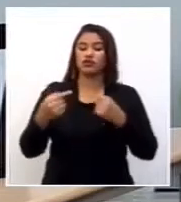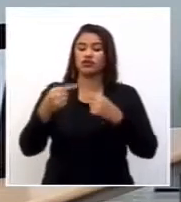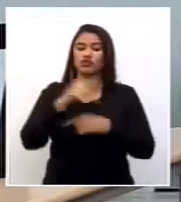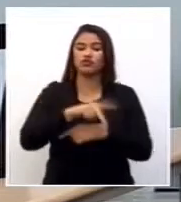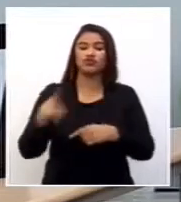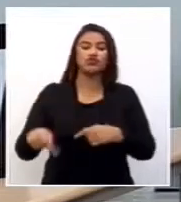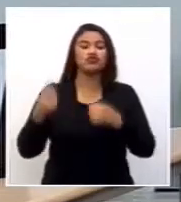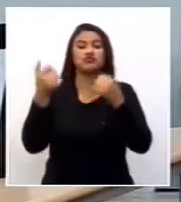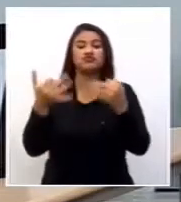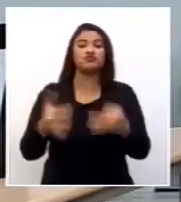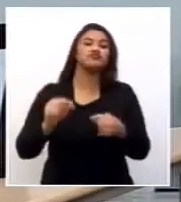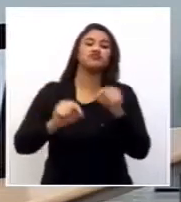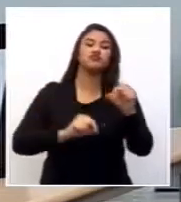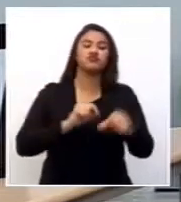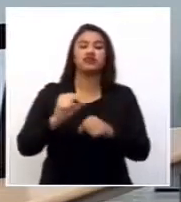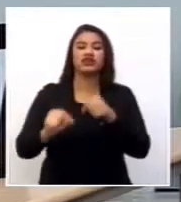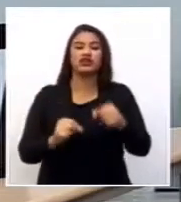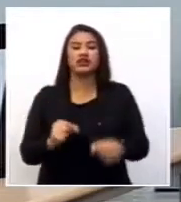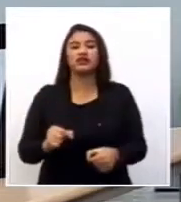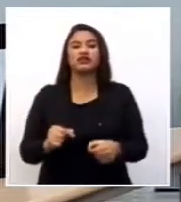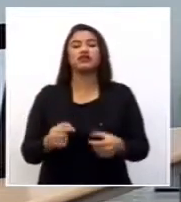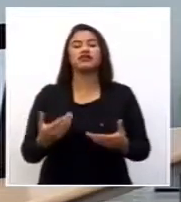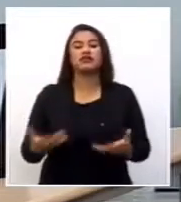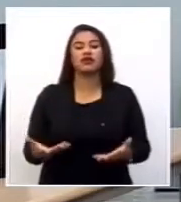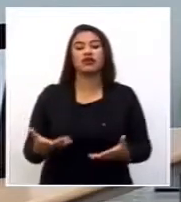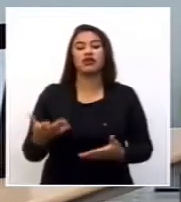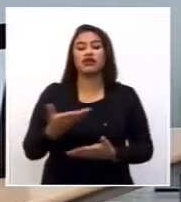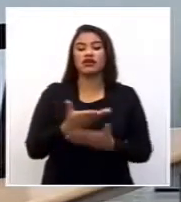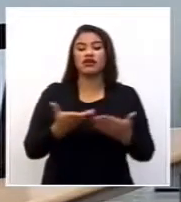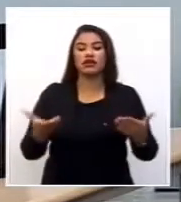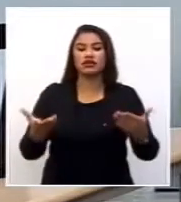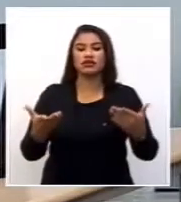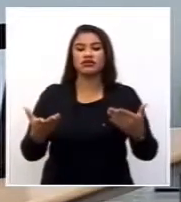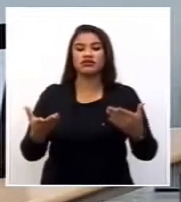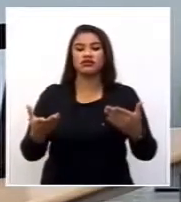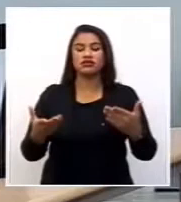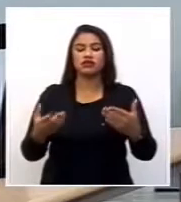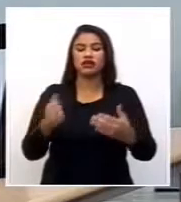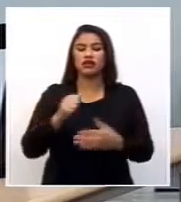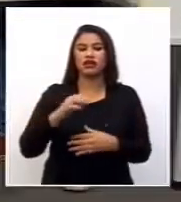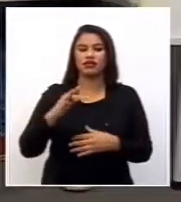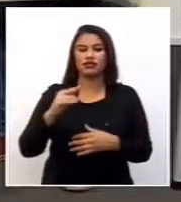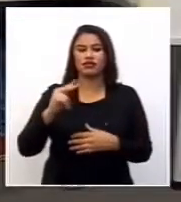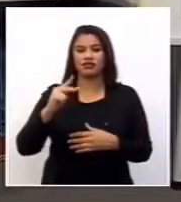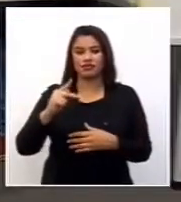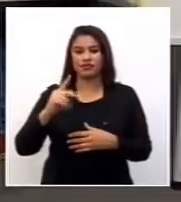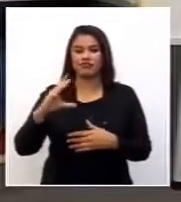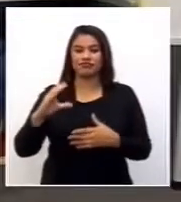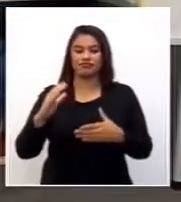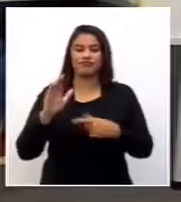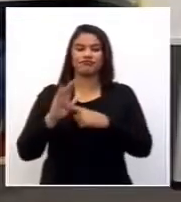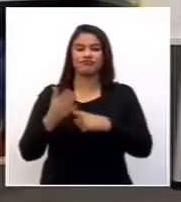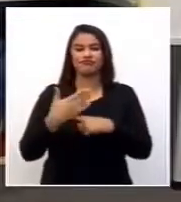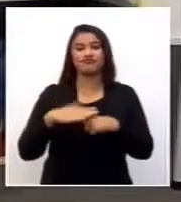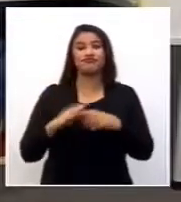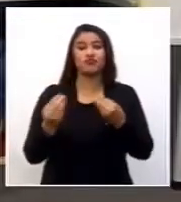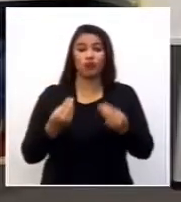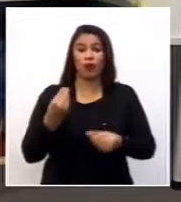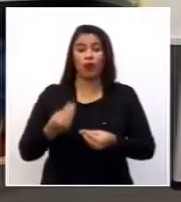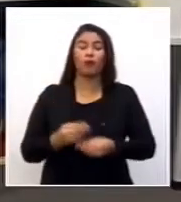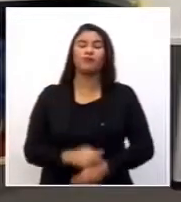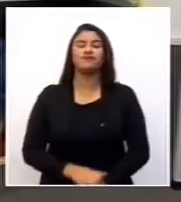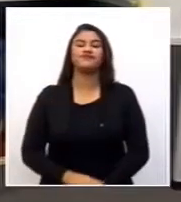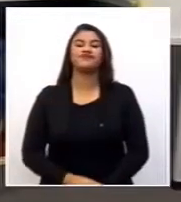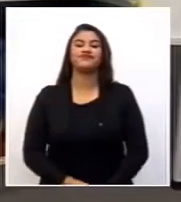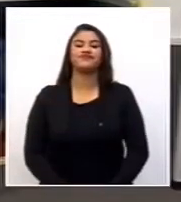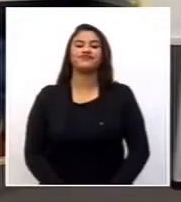suas considerações, né, o que realmente contribuíram nessa TPC. Então, olha só, Marcelo, a gente tem